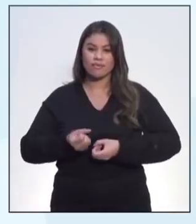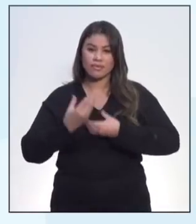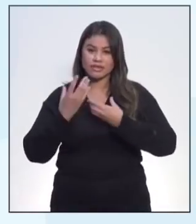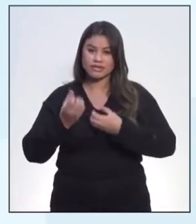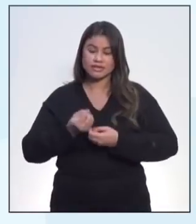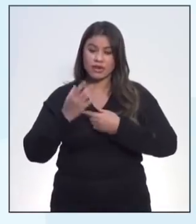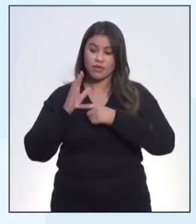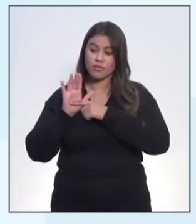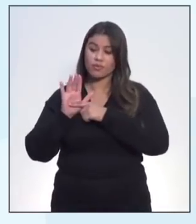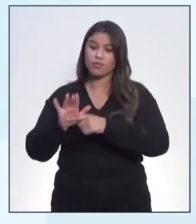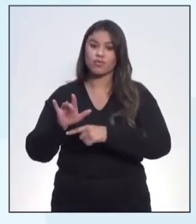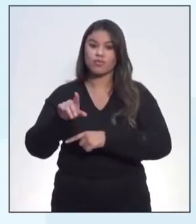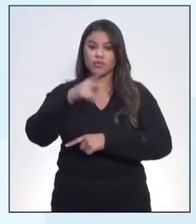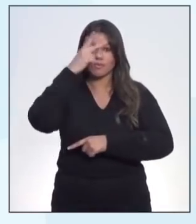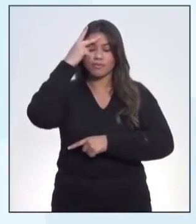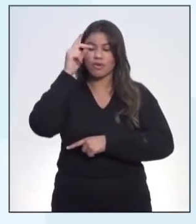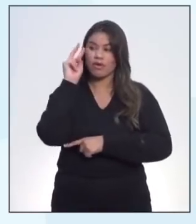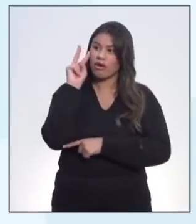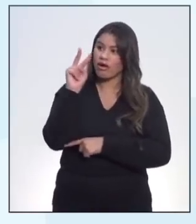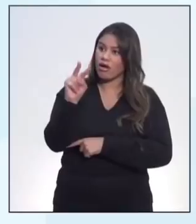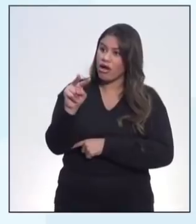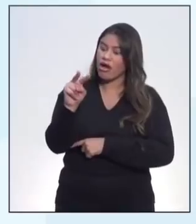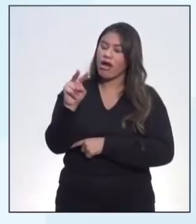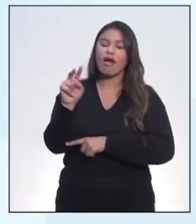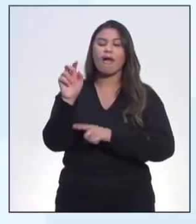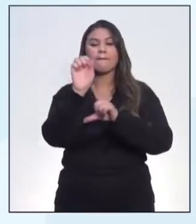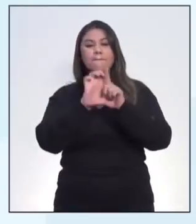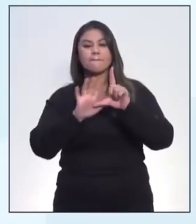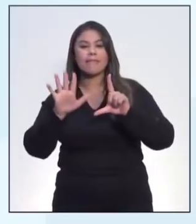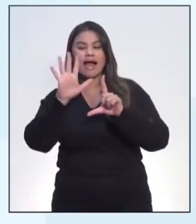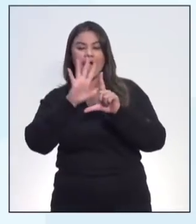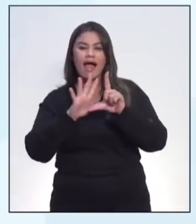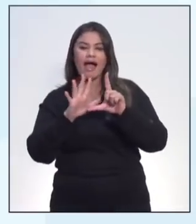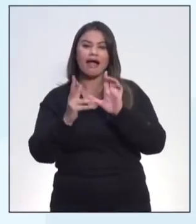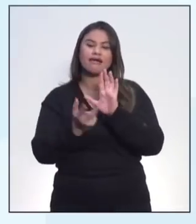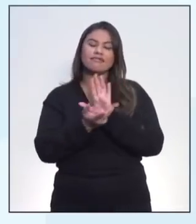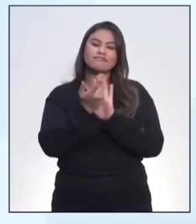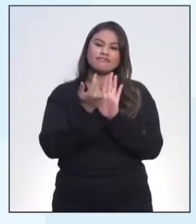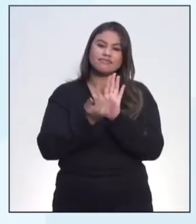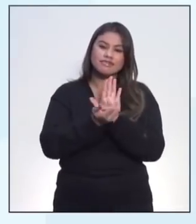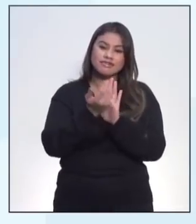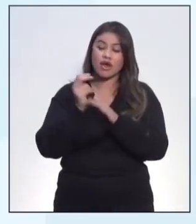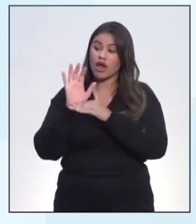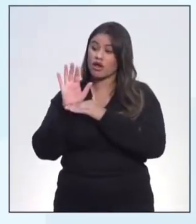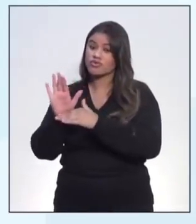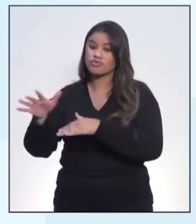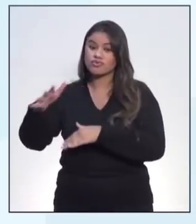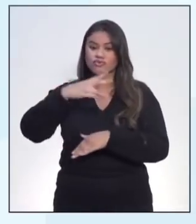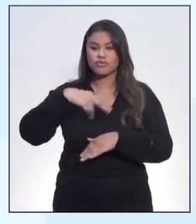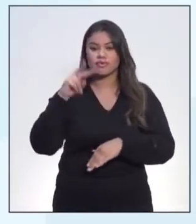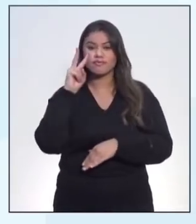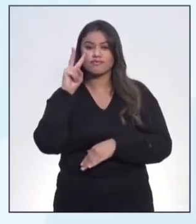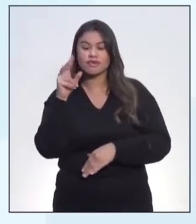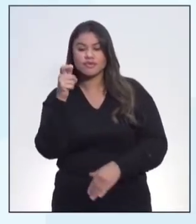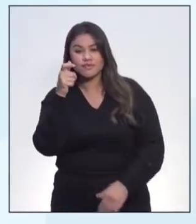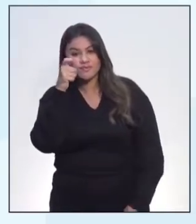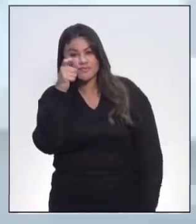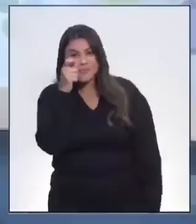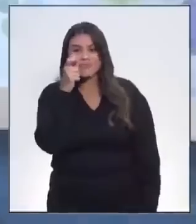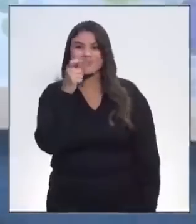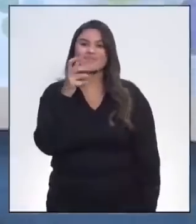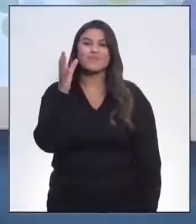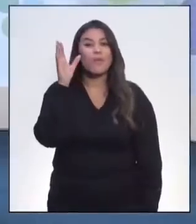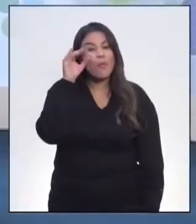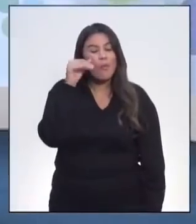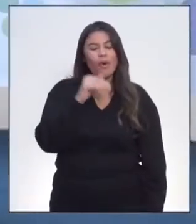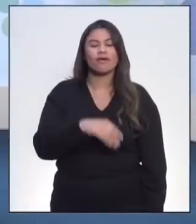por meio de imagens, desenhos, ou seja, algo que torne atrativo e se esteja relacionado com a informação que a gente quer trabalhar, né,